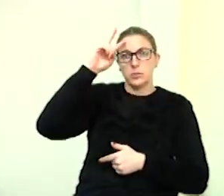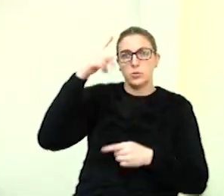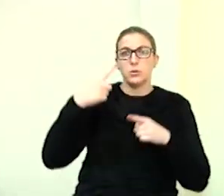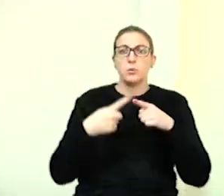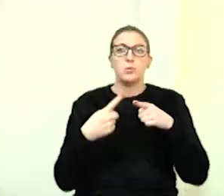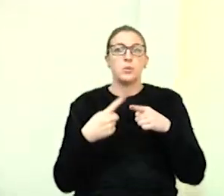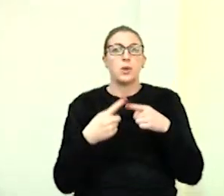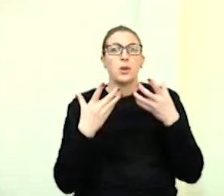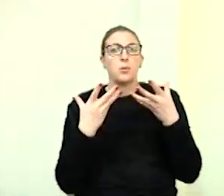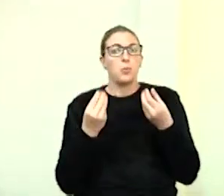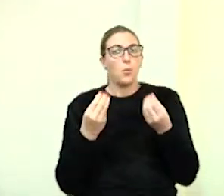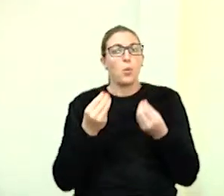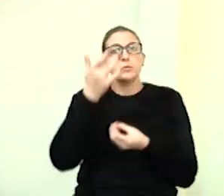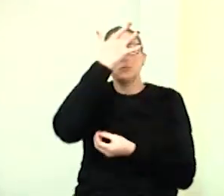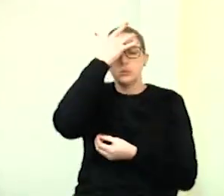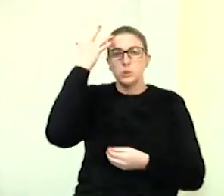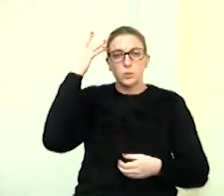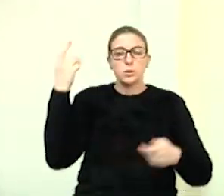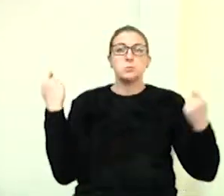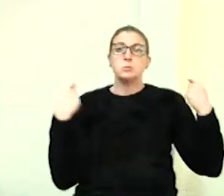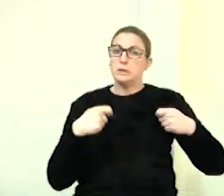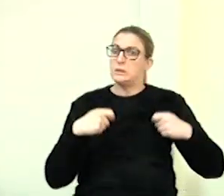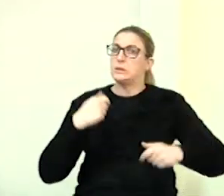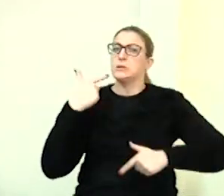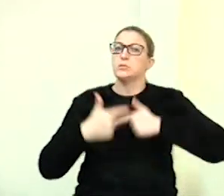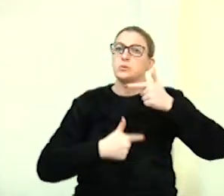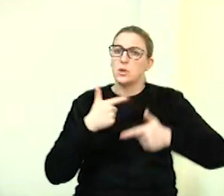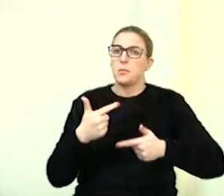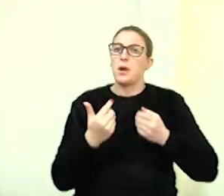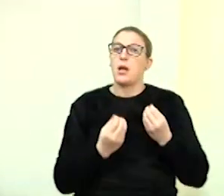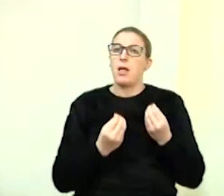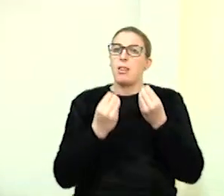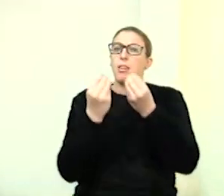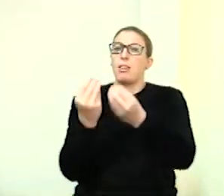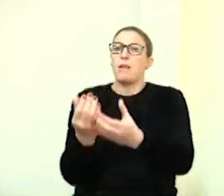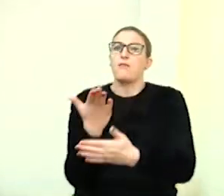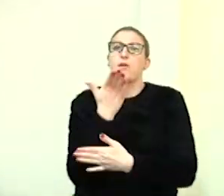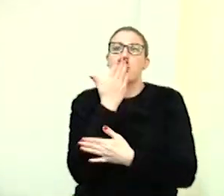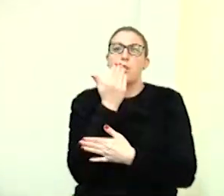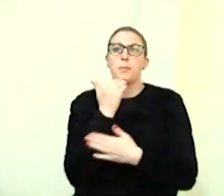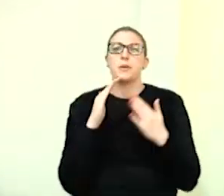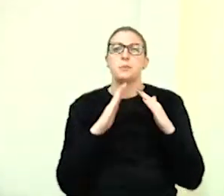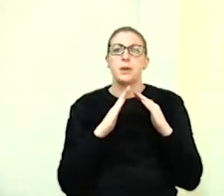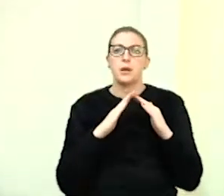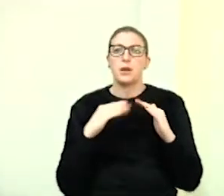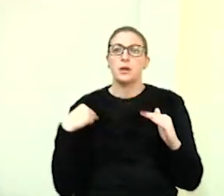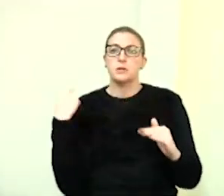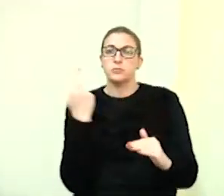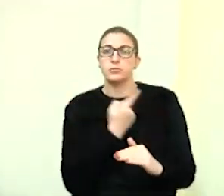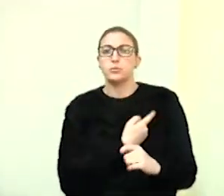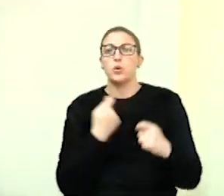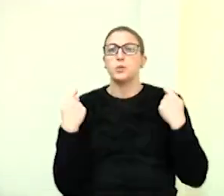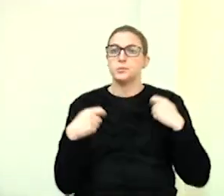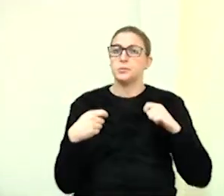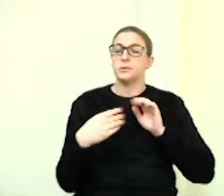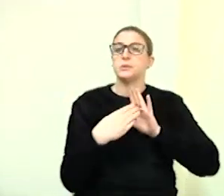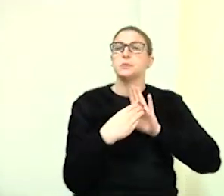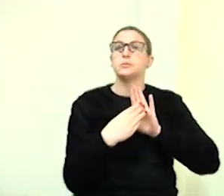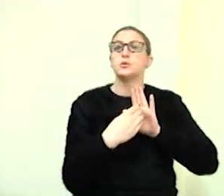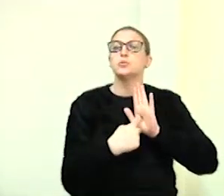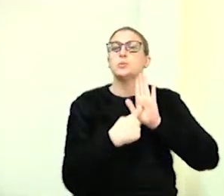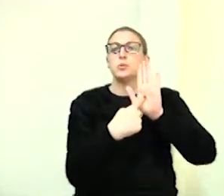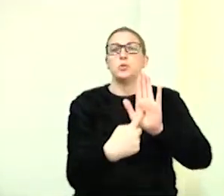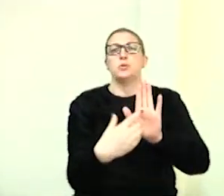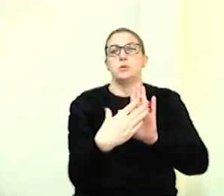o alimento para casa. Então eu acho que nós temos que dar o exemplo. qualquer decisão que a gente tomar aqui, até eu falei que no momento era